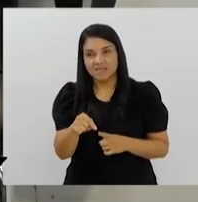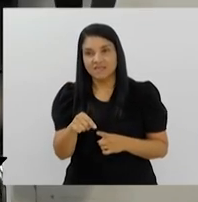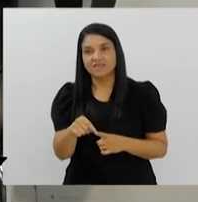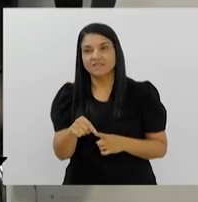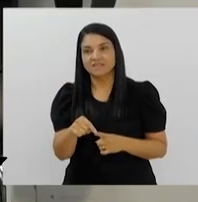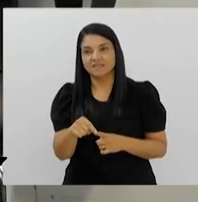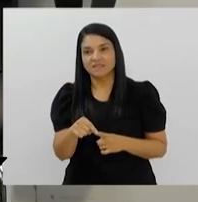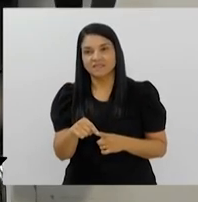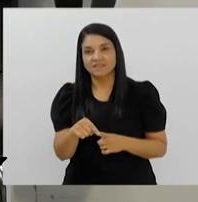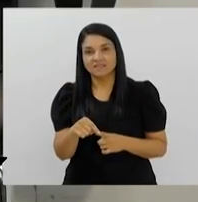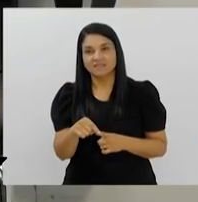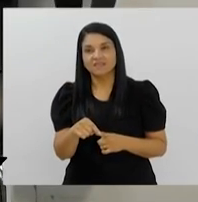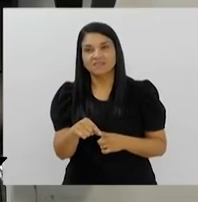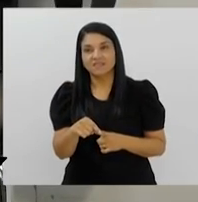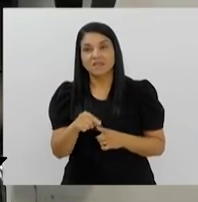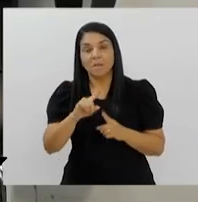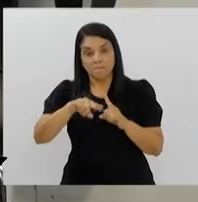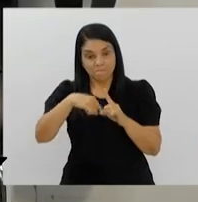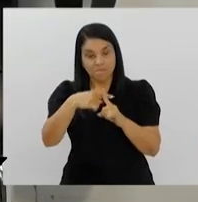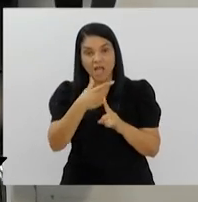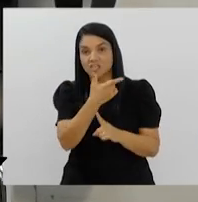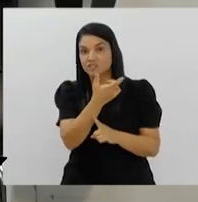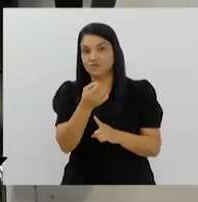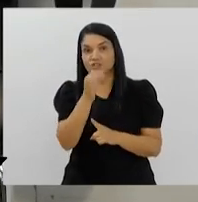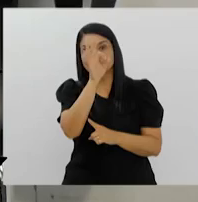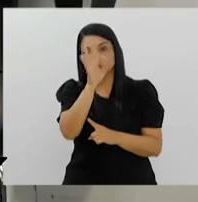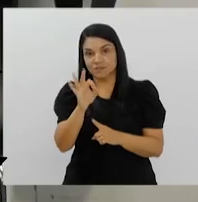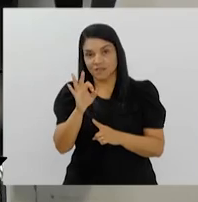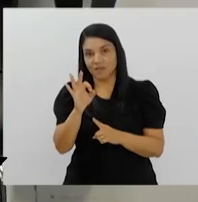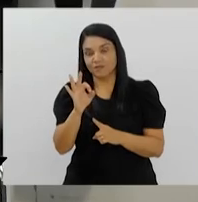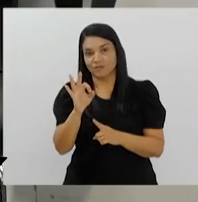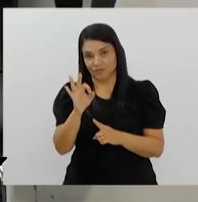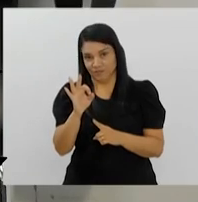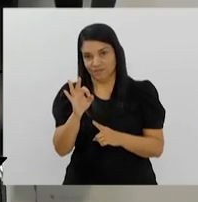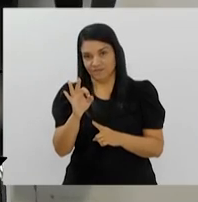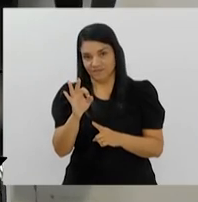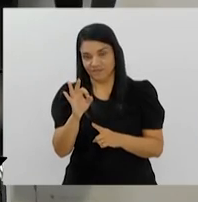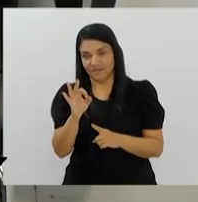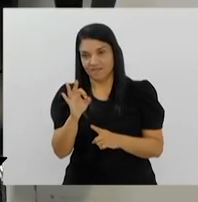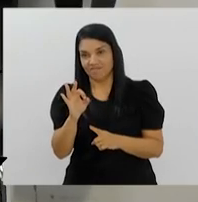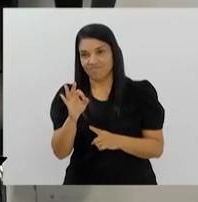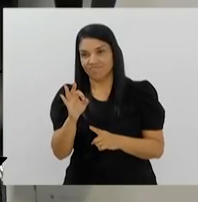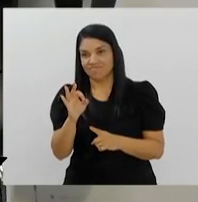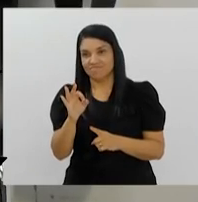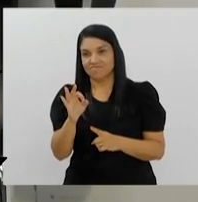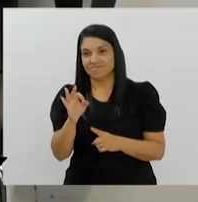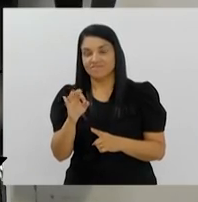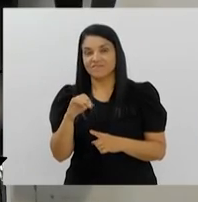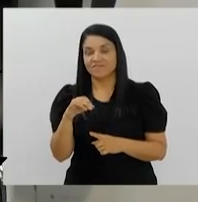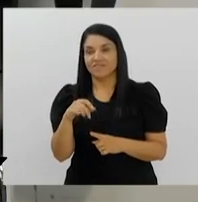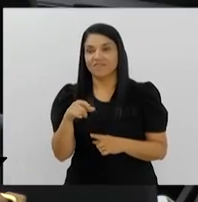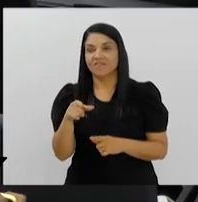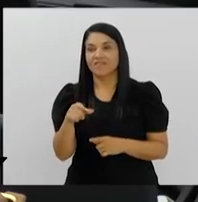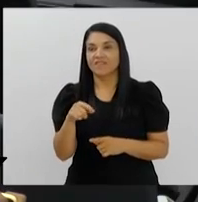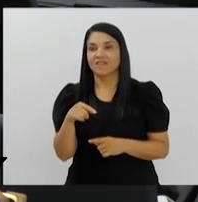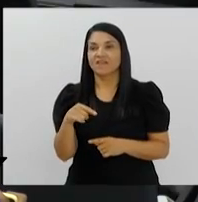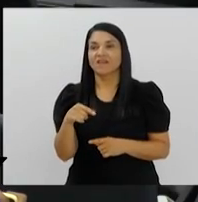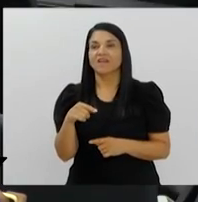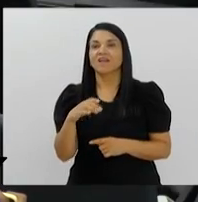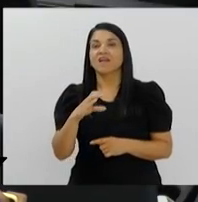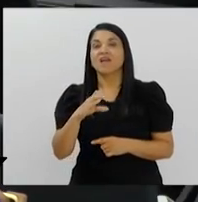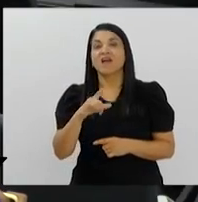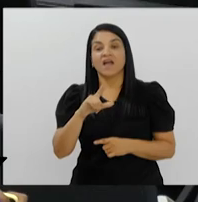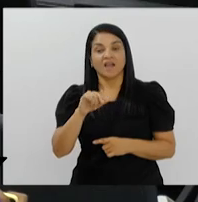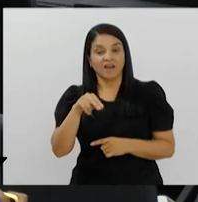cancelando Ah mais os 20% técnicos que foram feitos enfim ag o cancelamento da Clínica te descredencia a